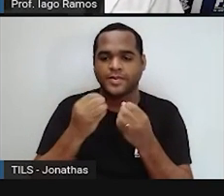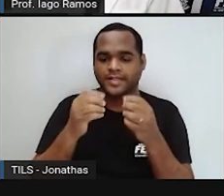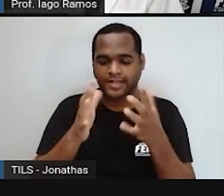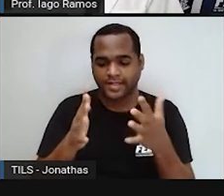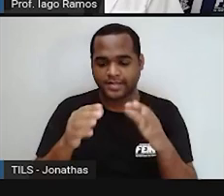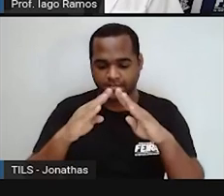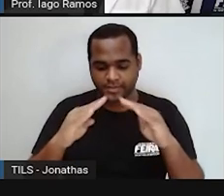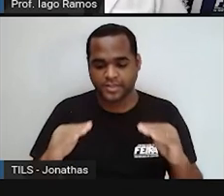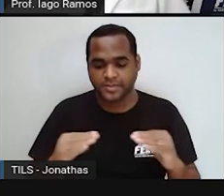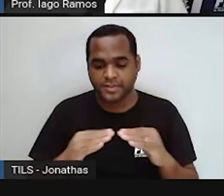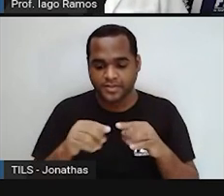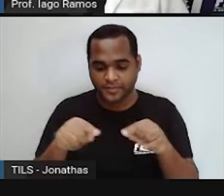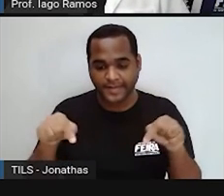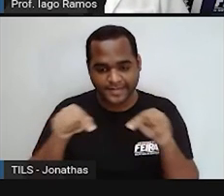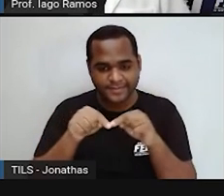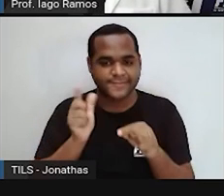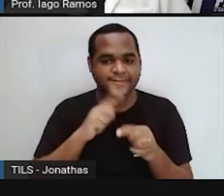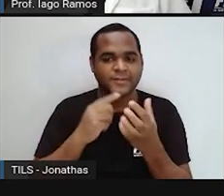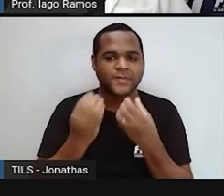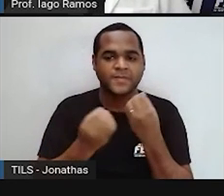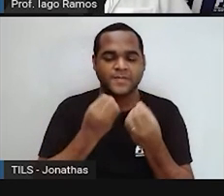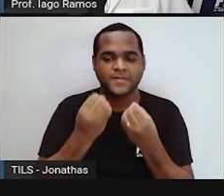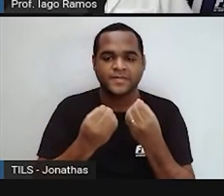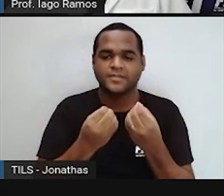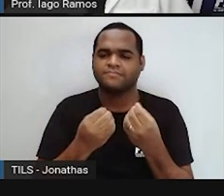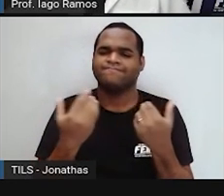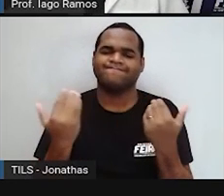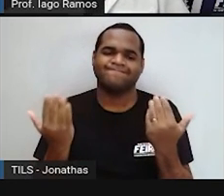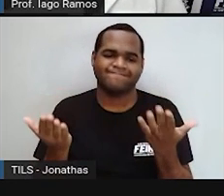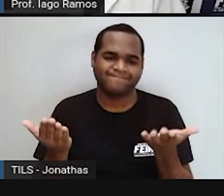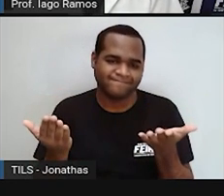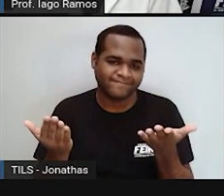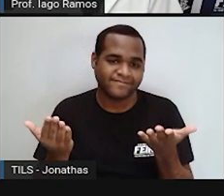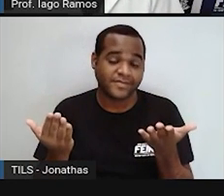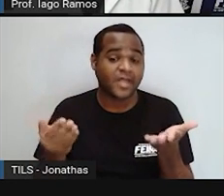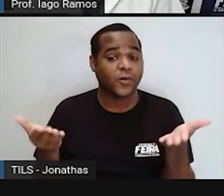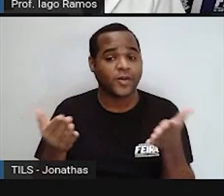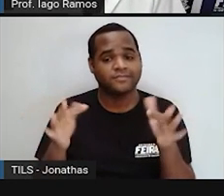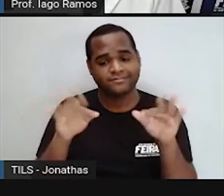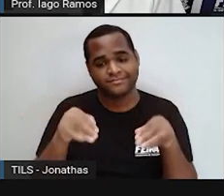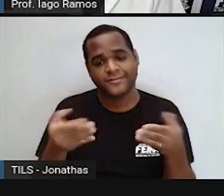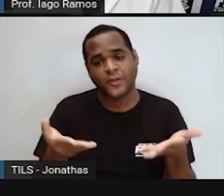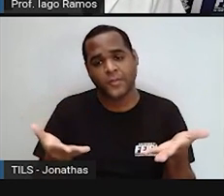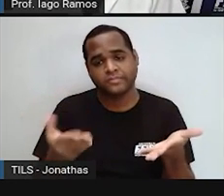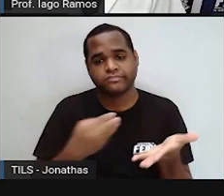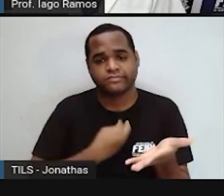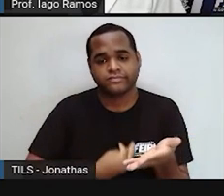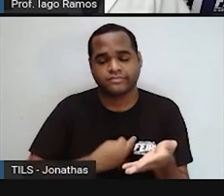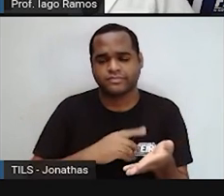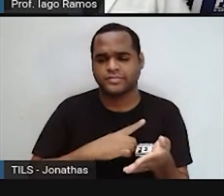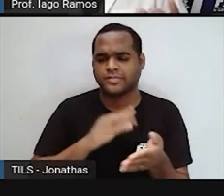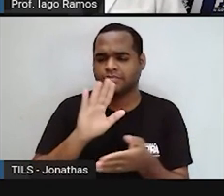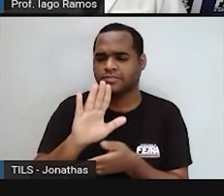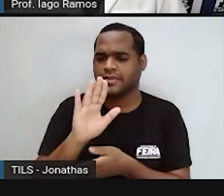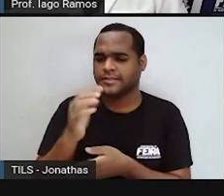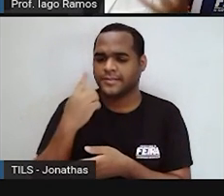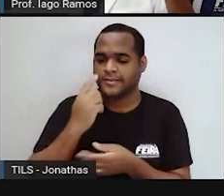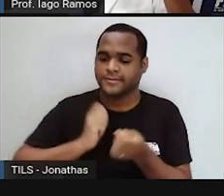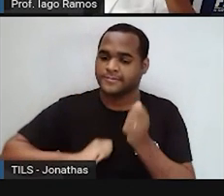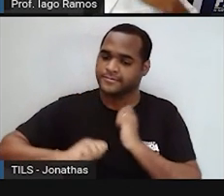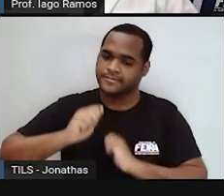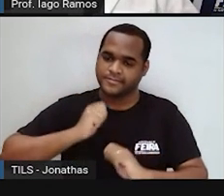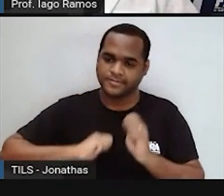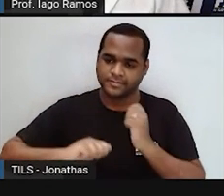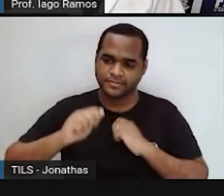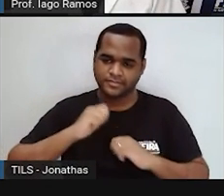beleza bom a infelizmente a gente vai ficar por aqui né mas anciosos